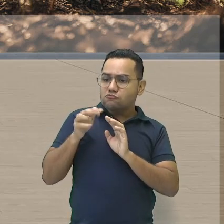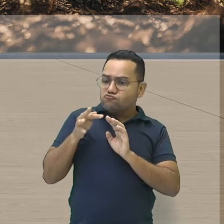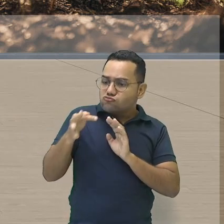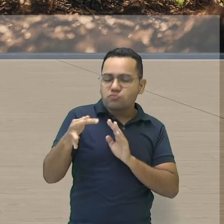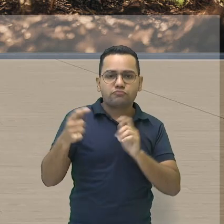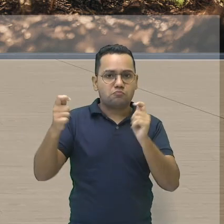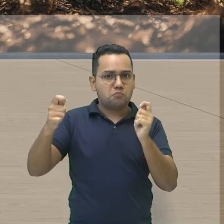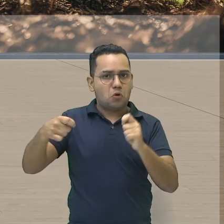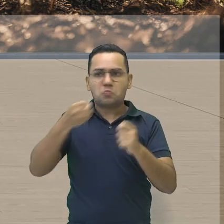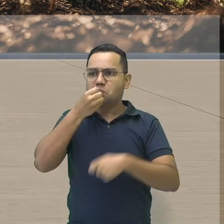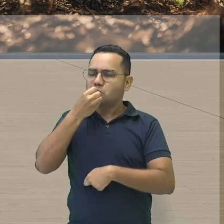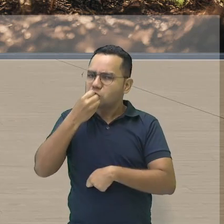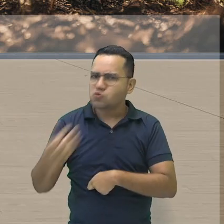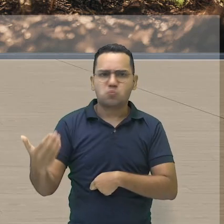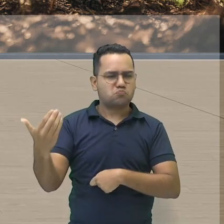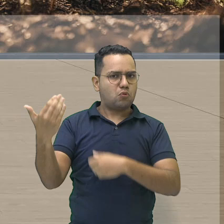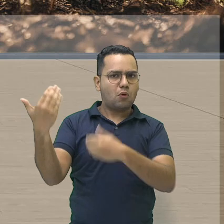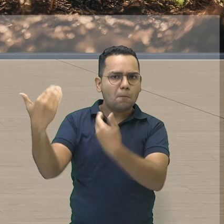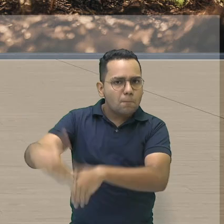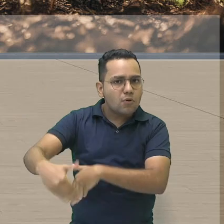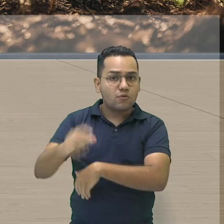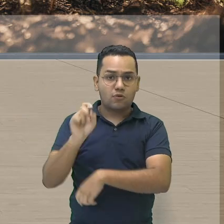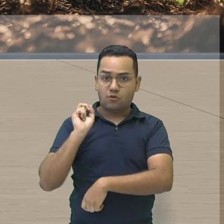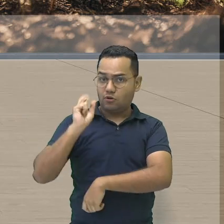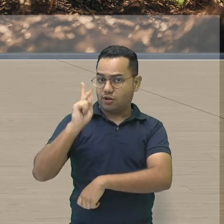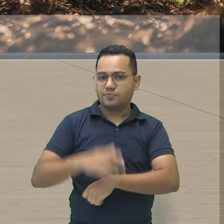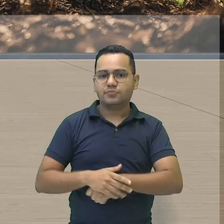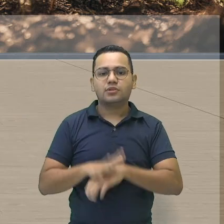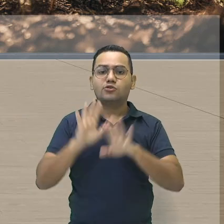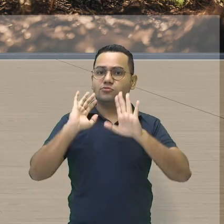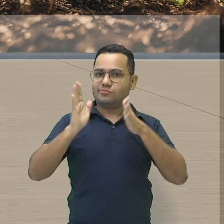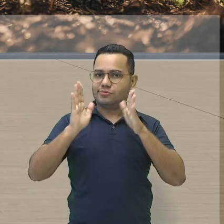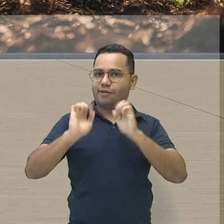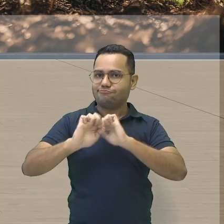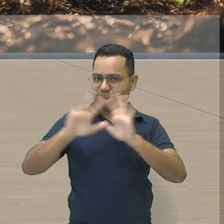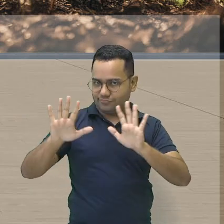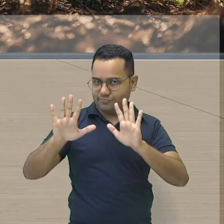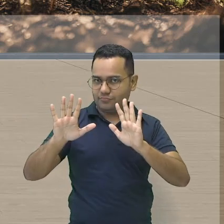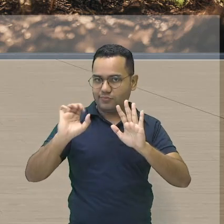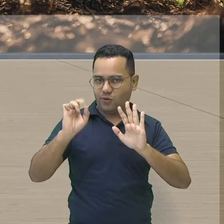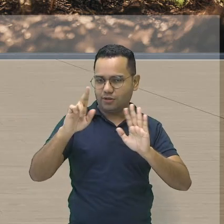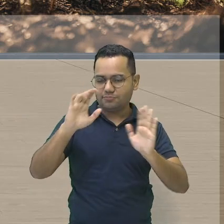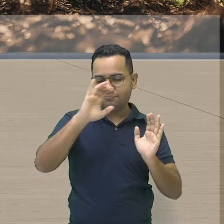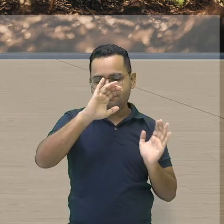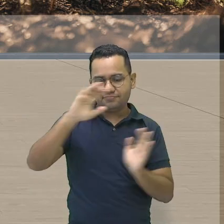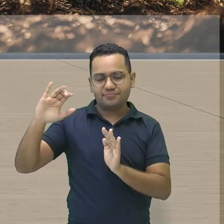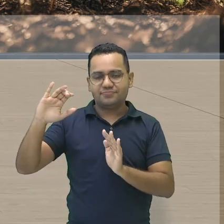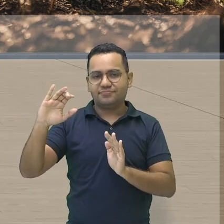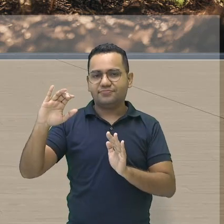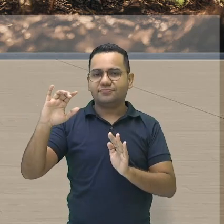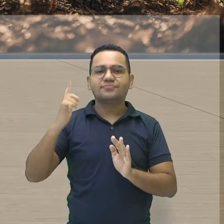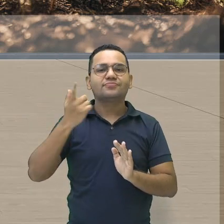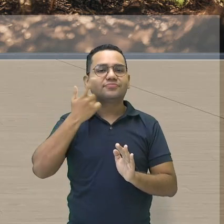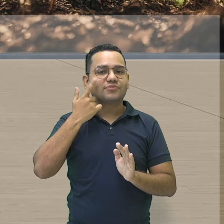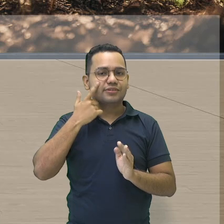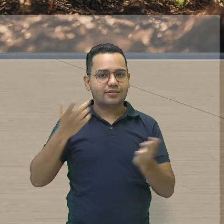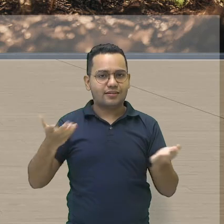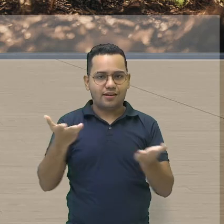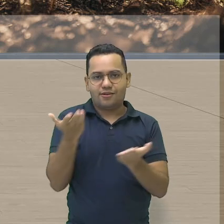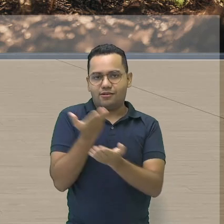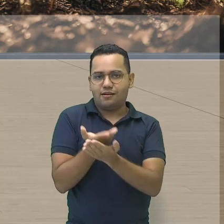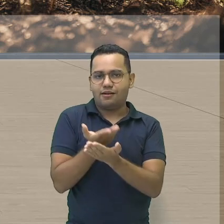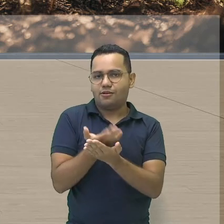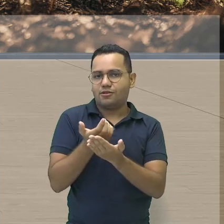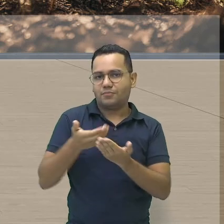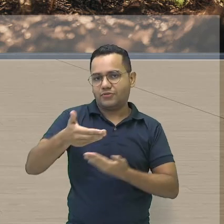uma avaliação exitosa, certo? Feito esse esclarecimento, a gente começa, de fato, o conteúdo da nossa aula